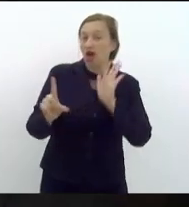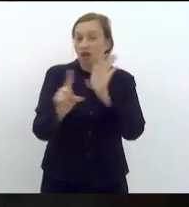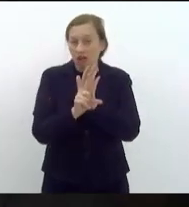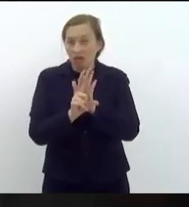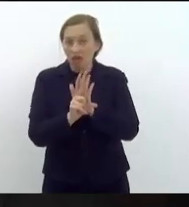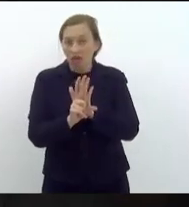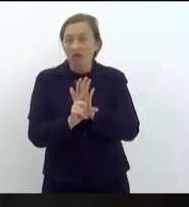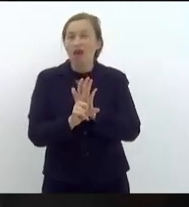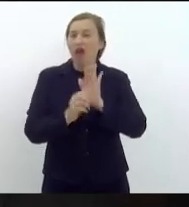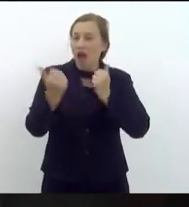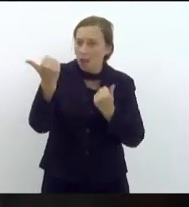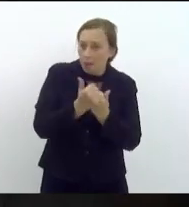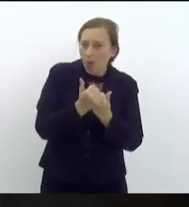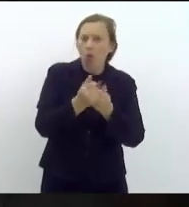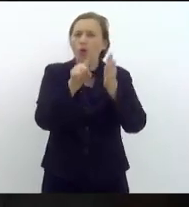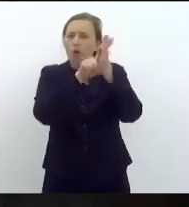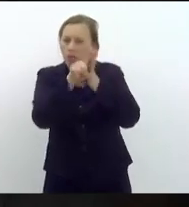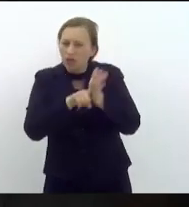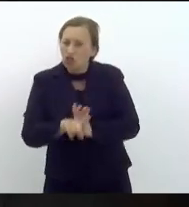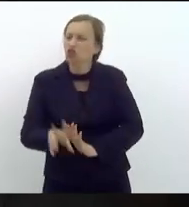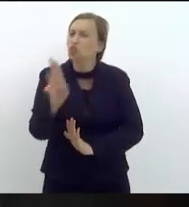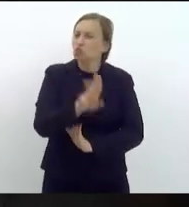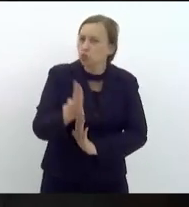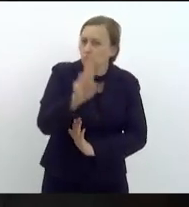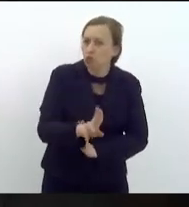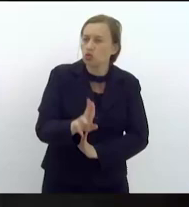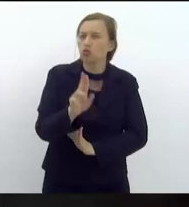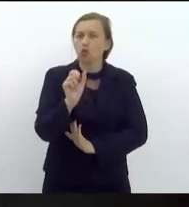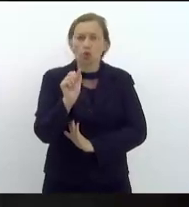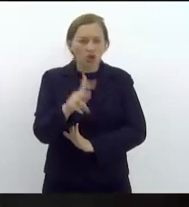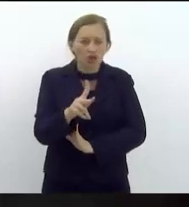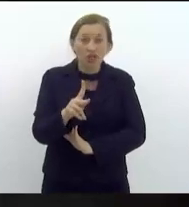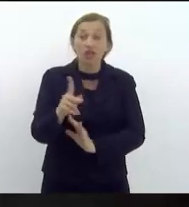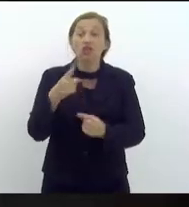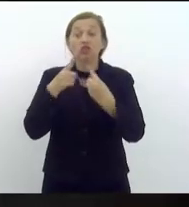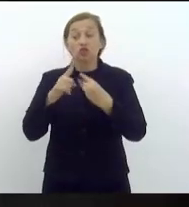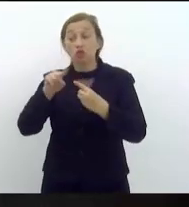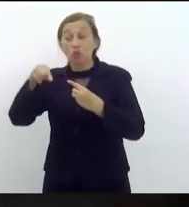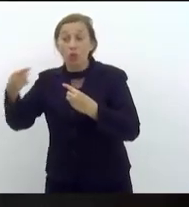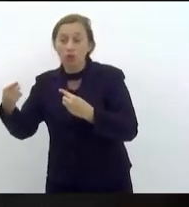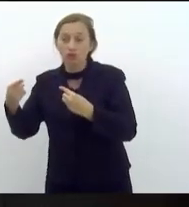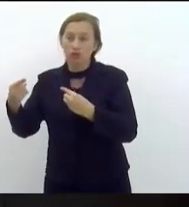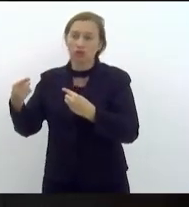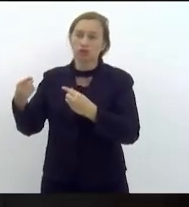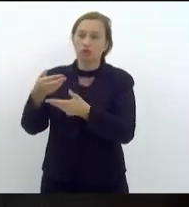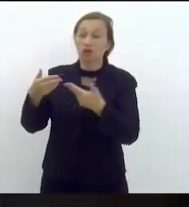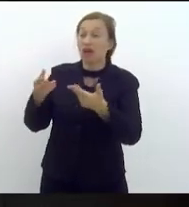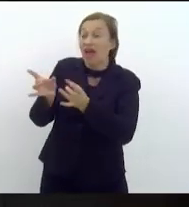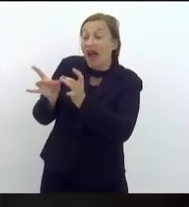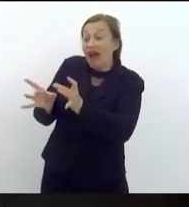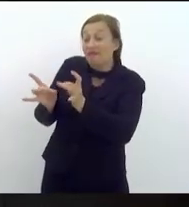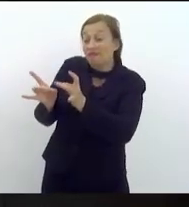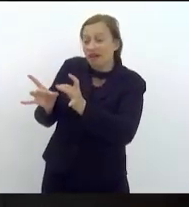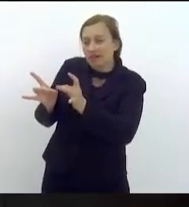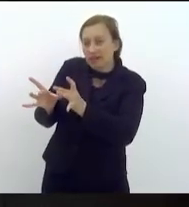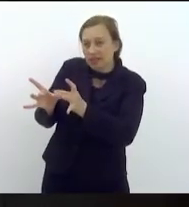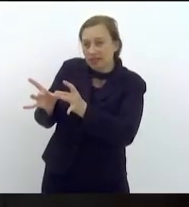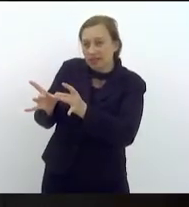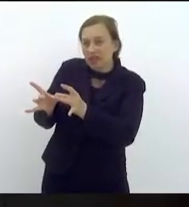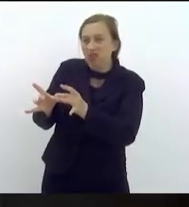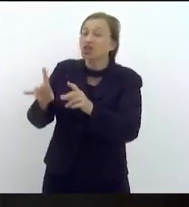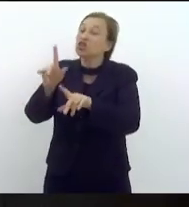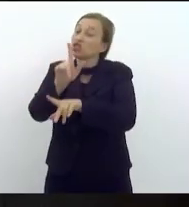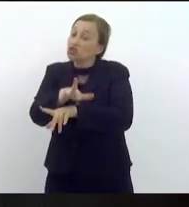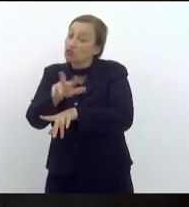que apoia a pesquisa o uso etc então ele tá discutindo outra coisa é o fornecimento desse